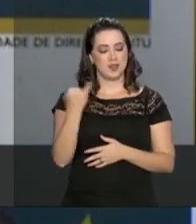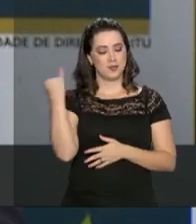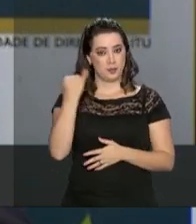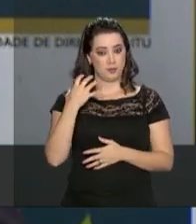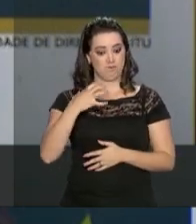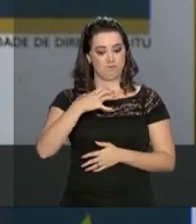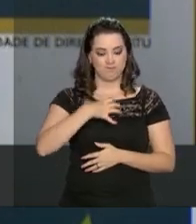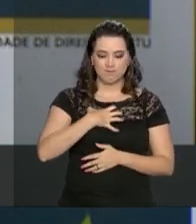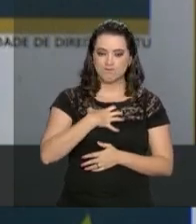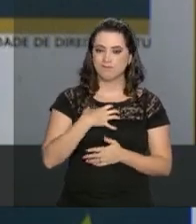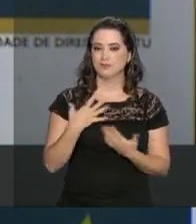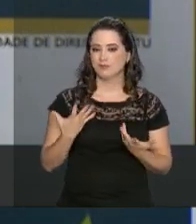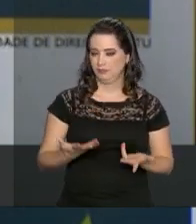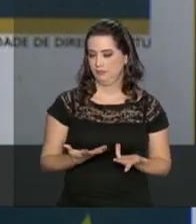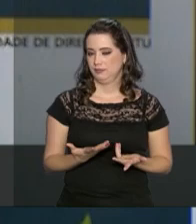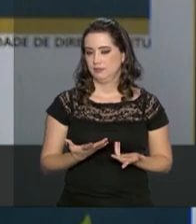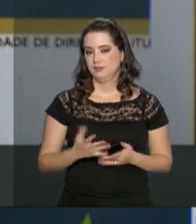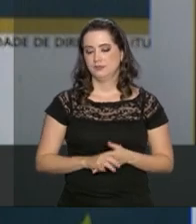quando